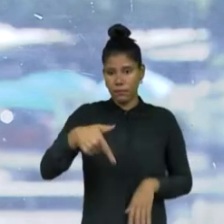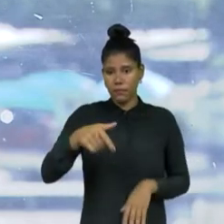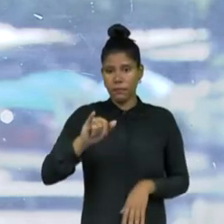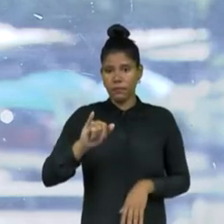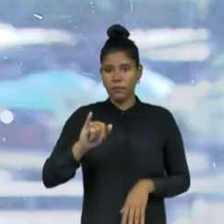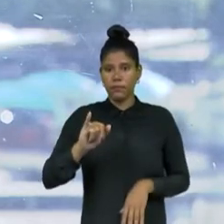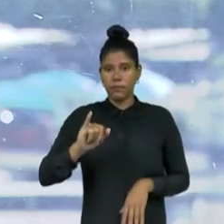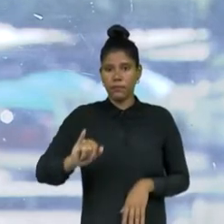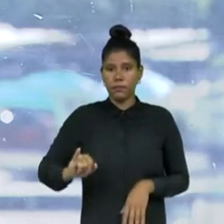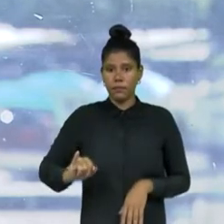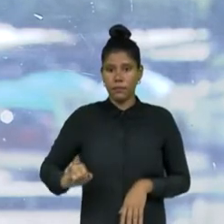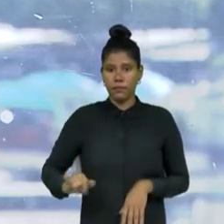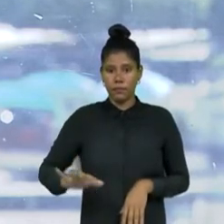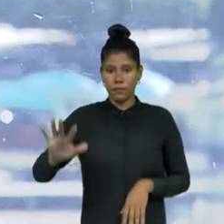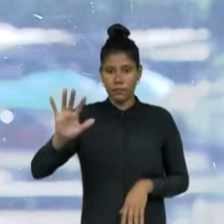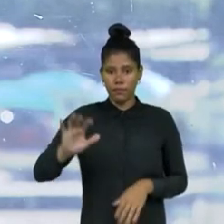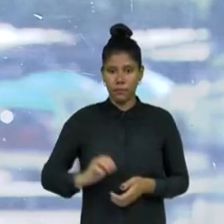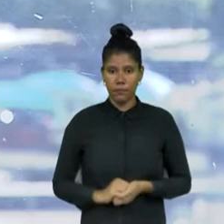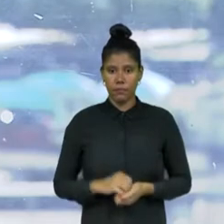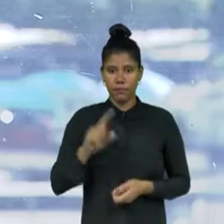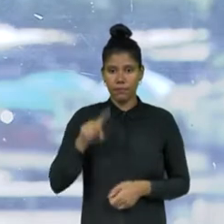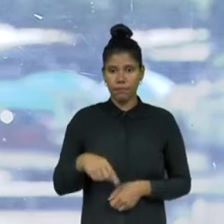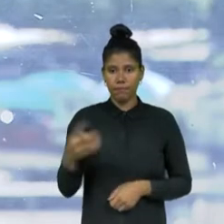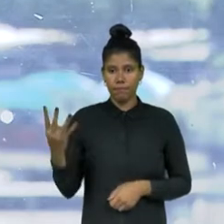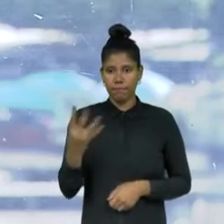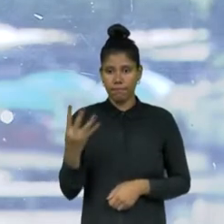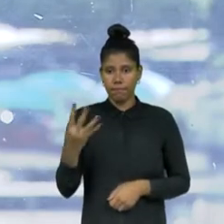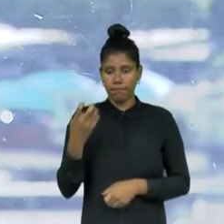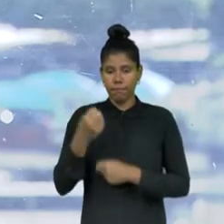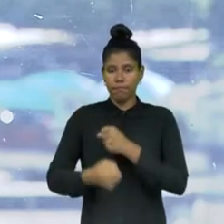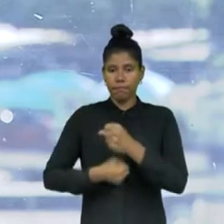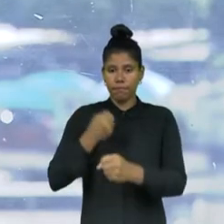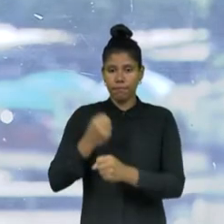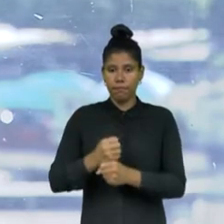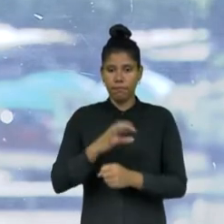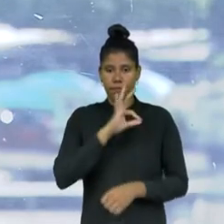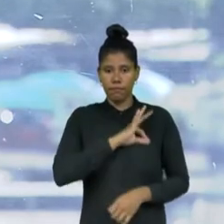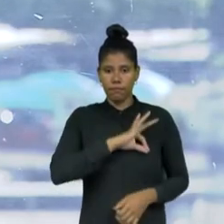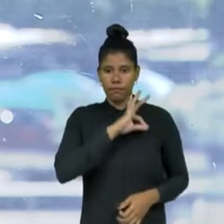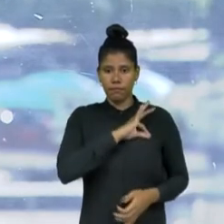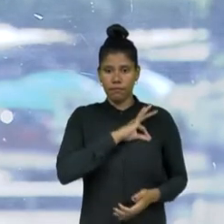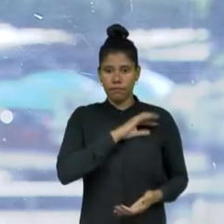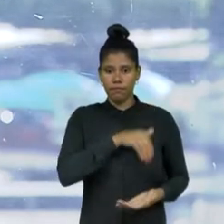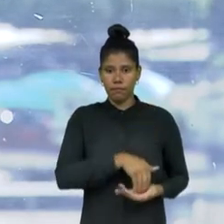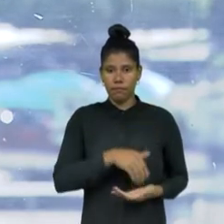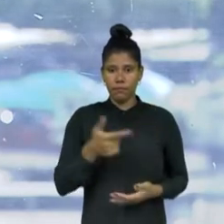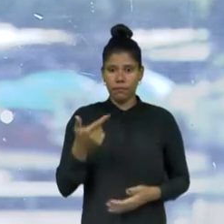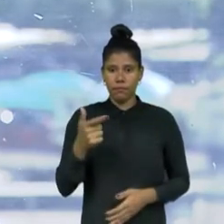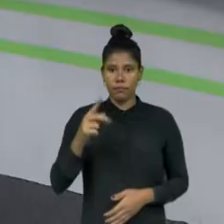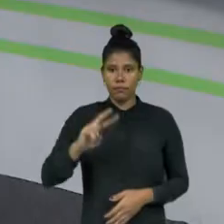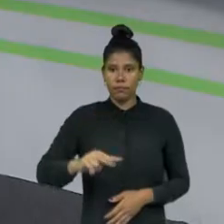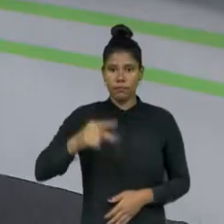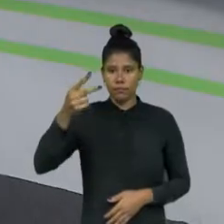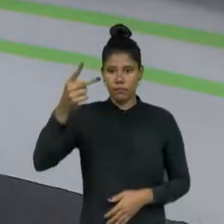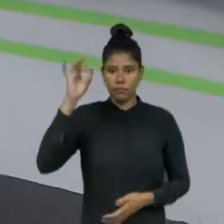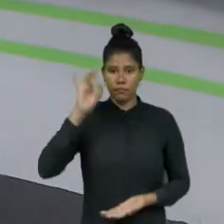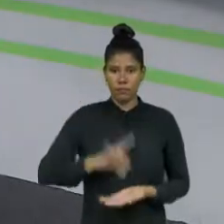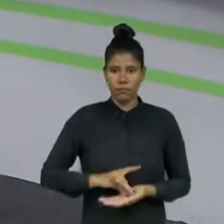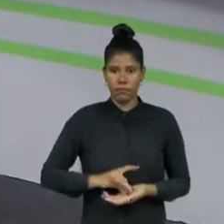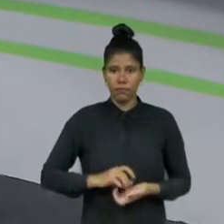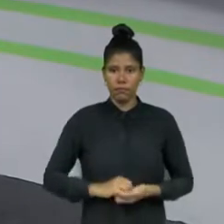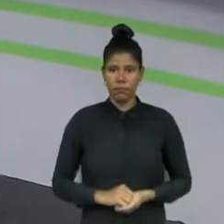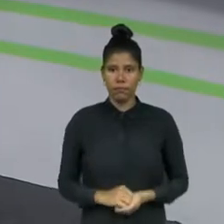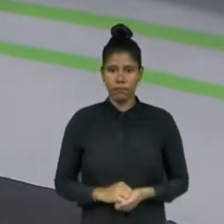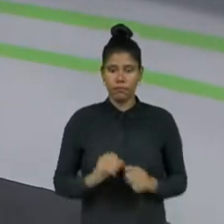7,67%. Este é o quarto ano seguido que o salário mínimo fica sem aumento real. E a